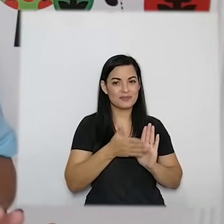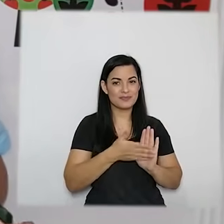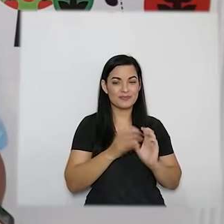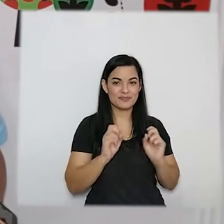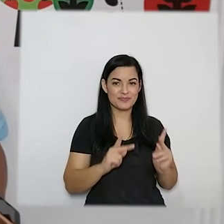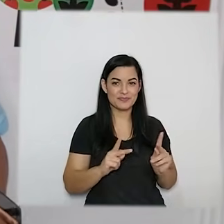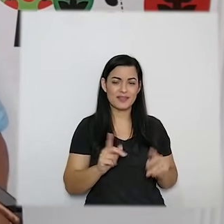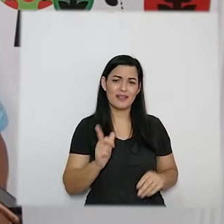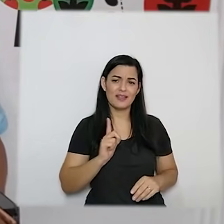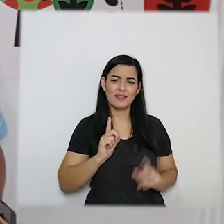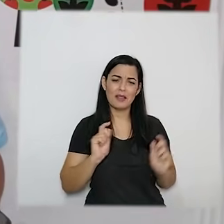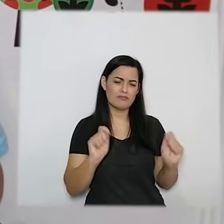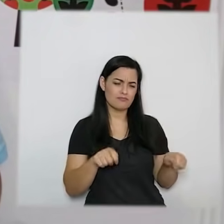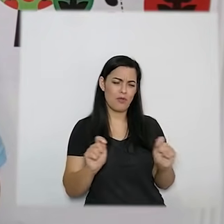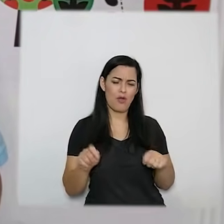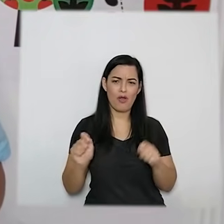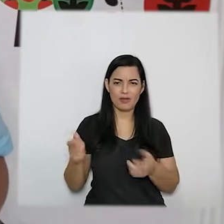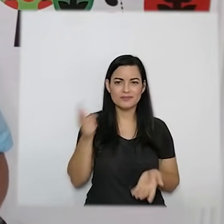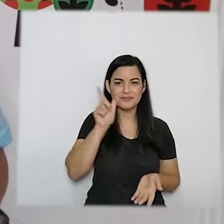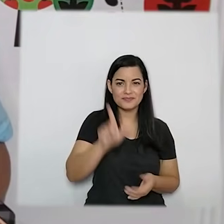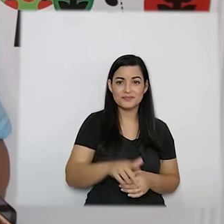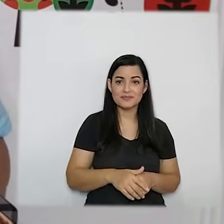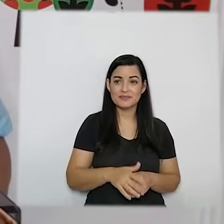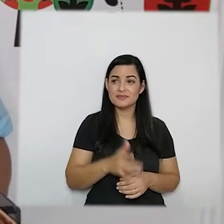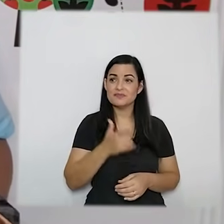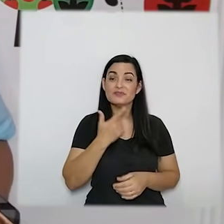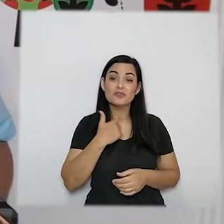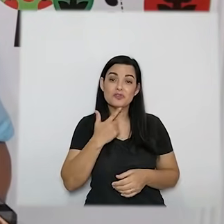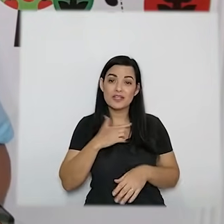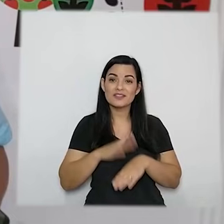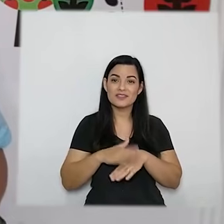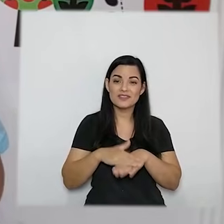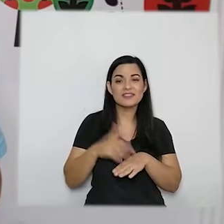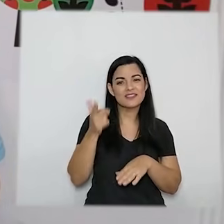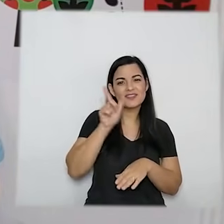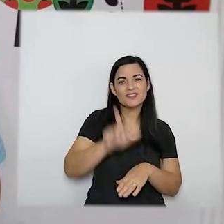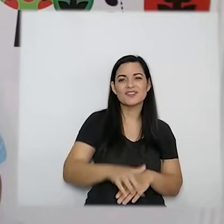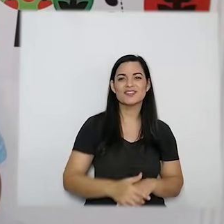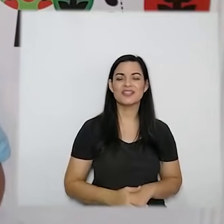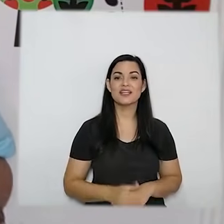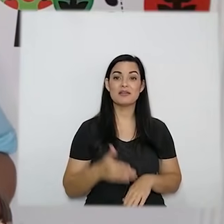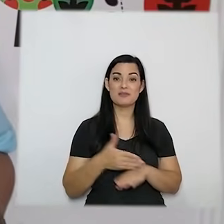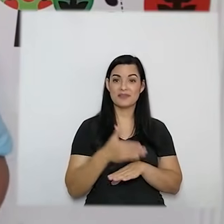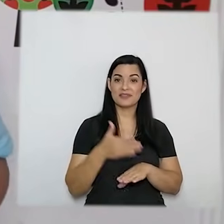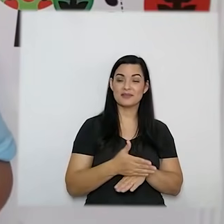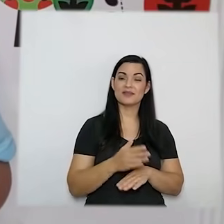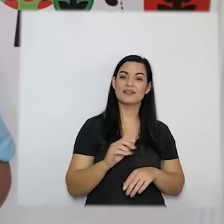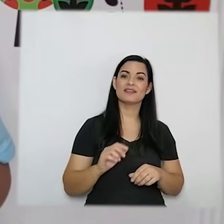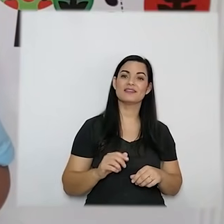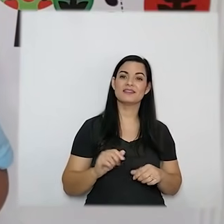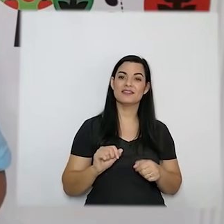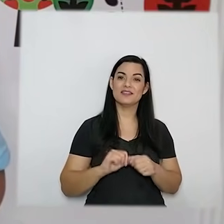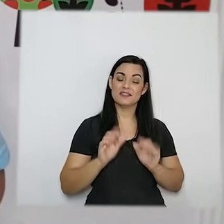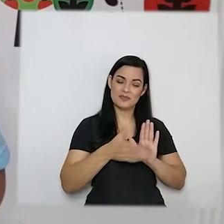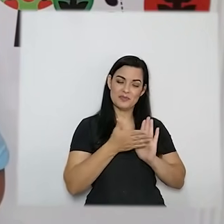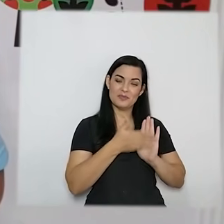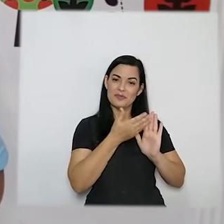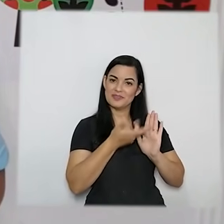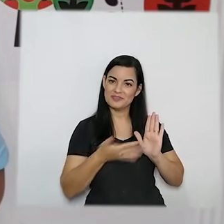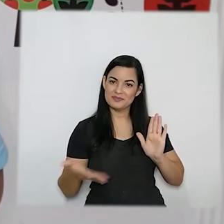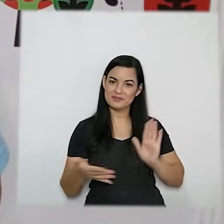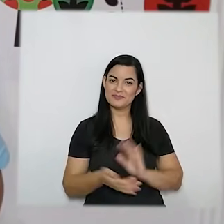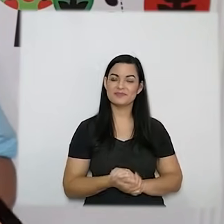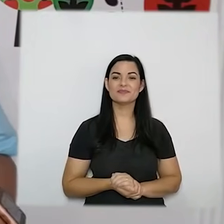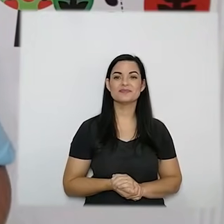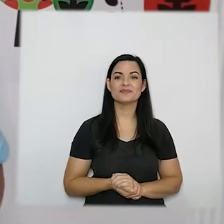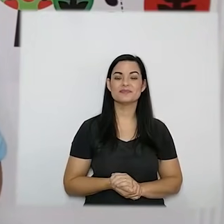temos possibilidades aí para quem quiser e quem for participar, claro, do desenvolvimento das propostas, tá